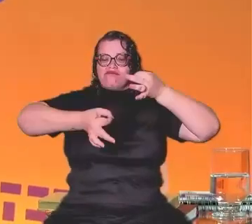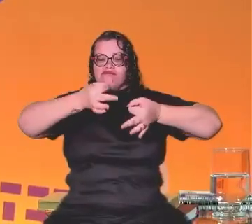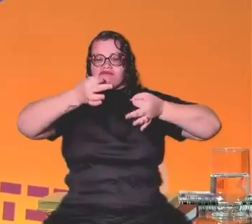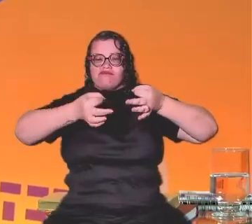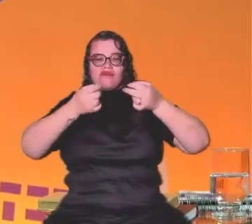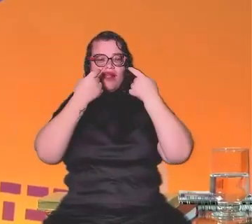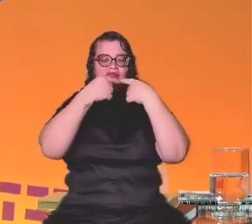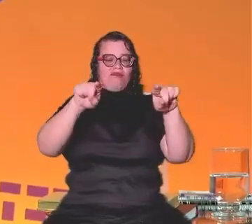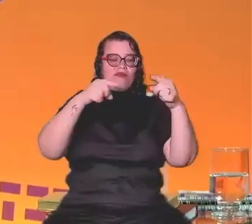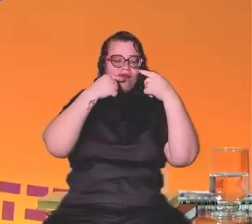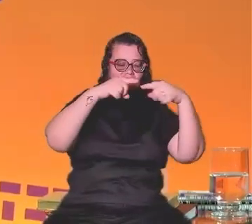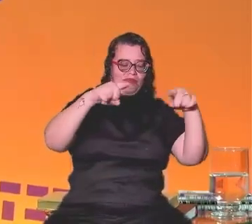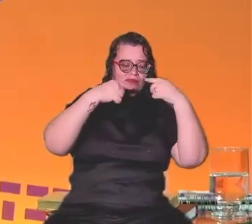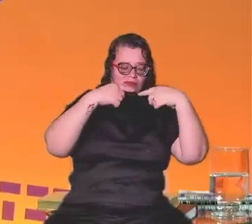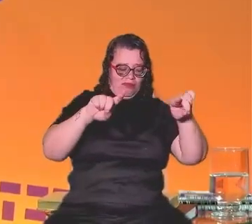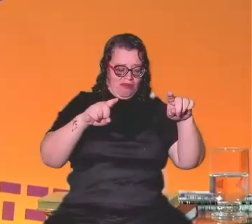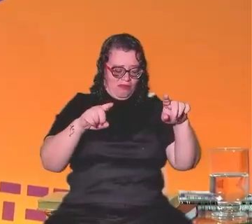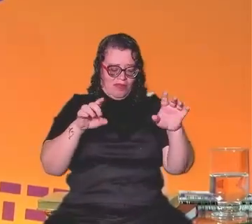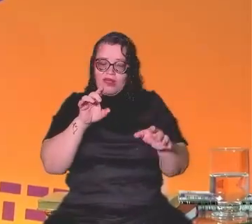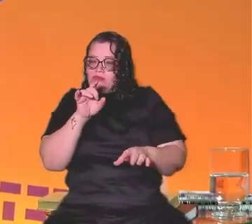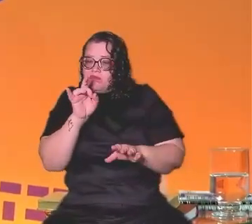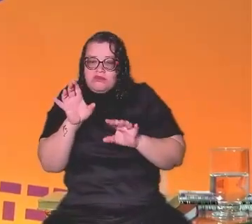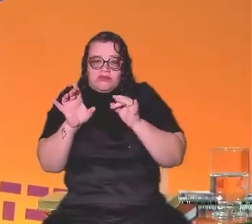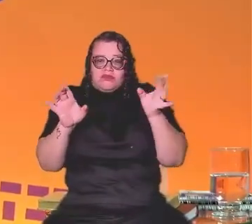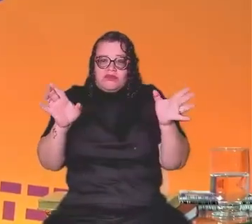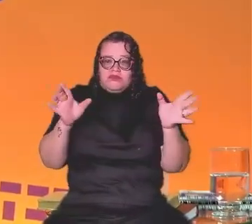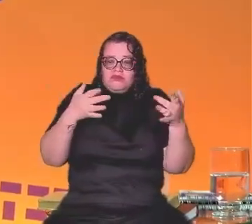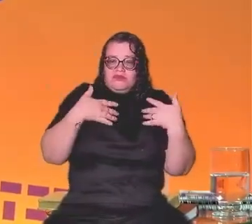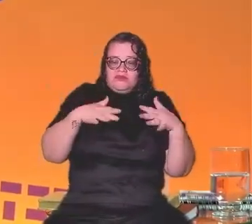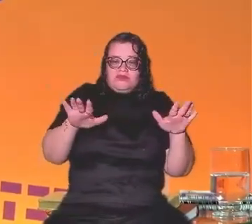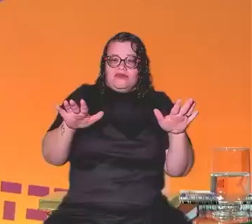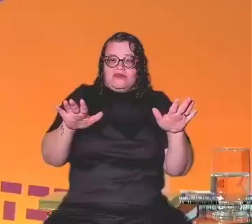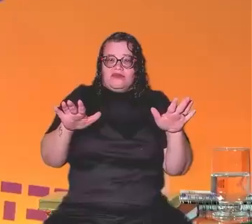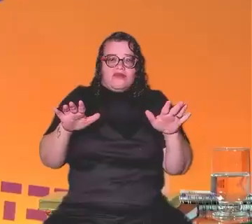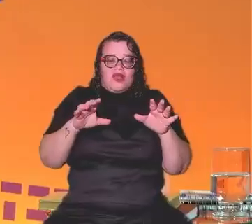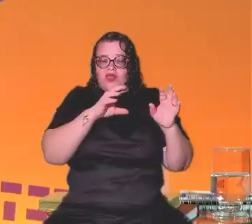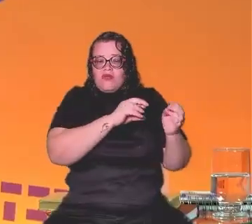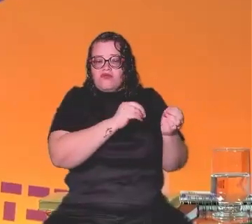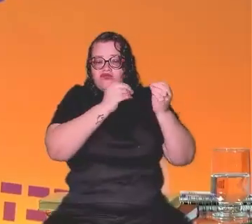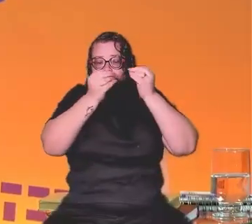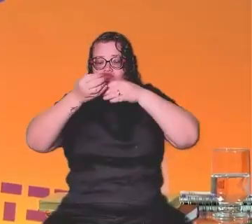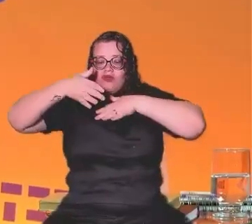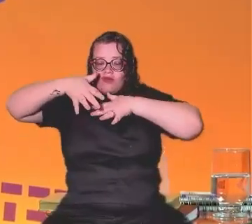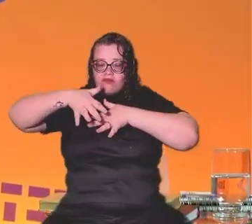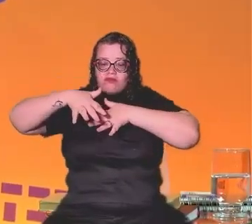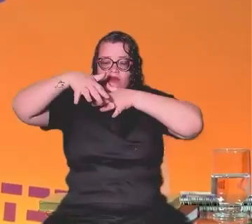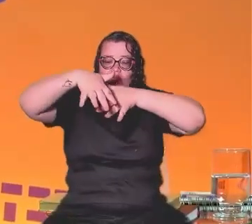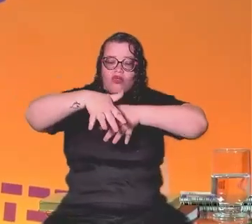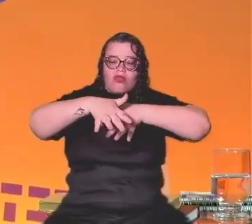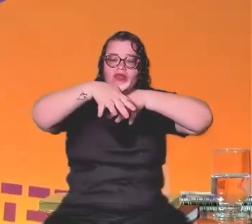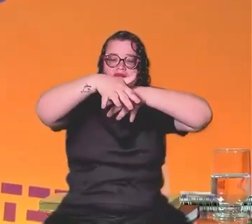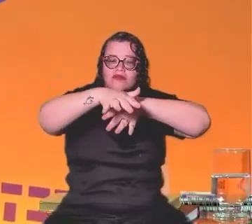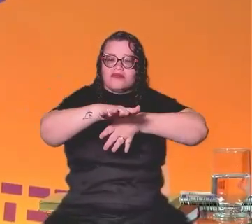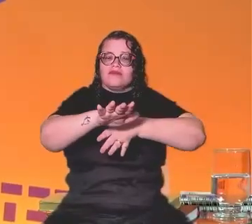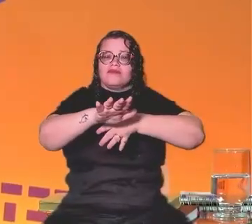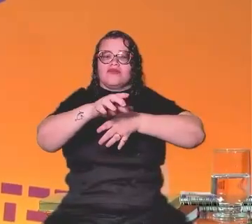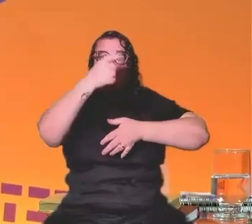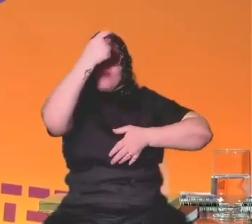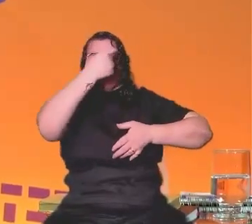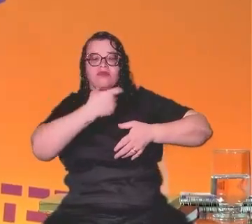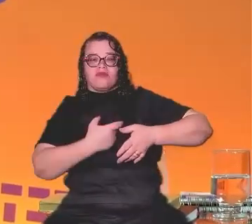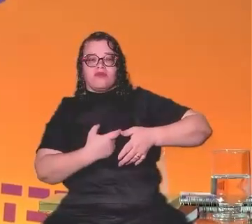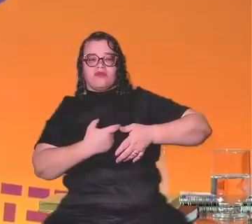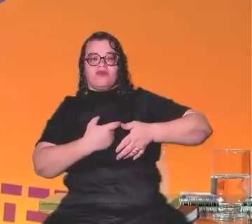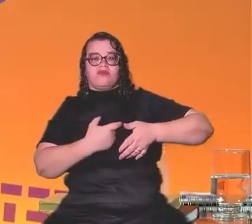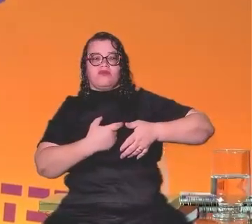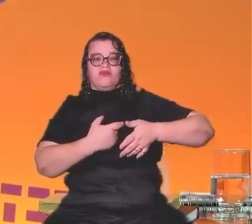não reclama, se lhe corrompem as águas, ele apenas transporta. Em sua impessoalidade,